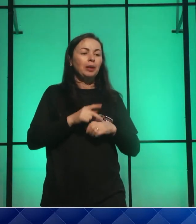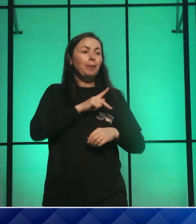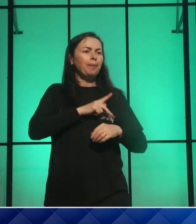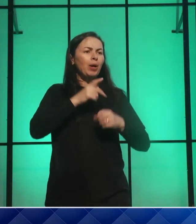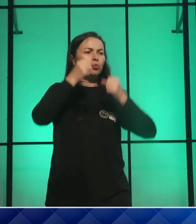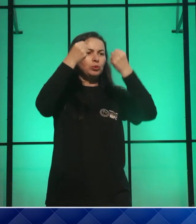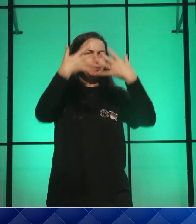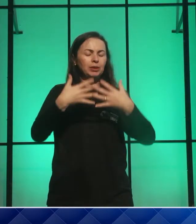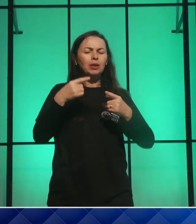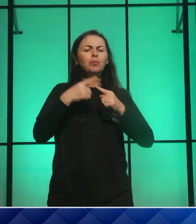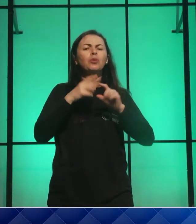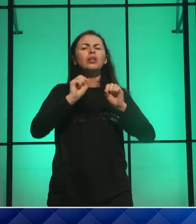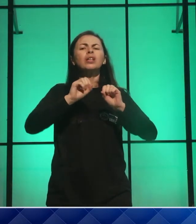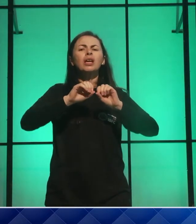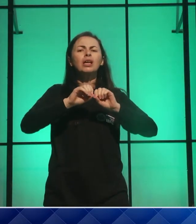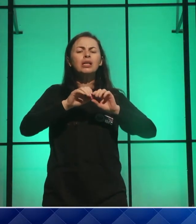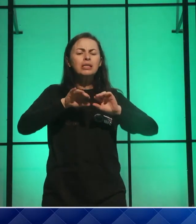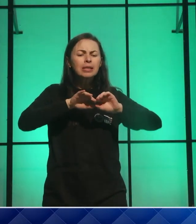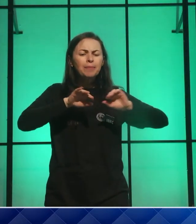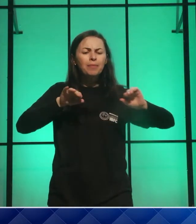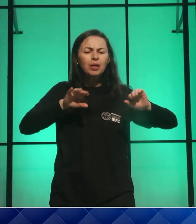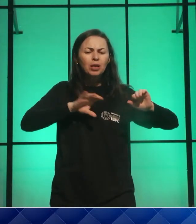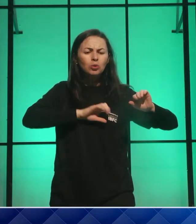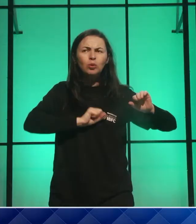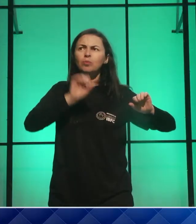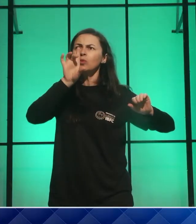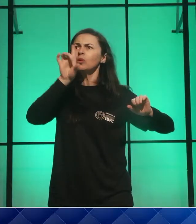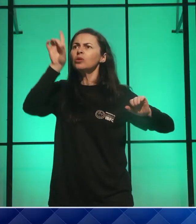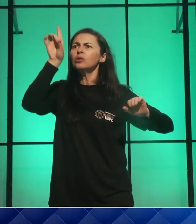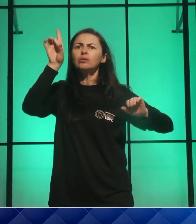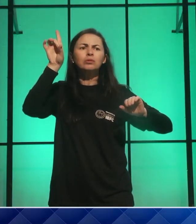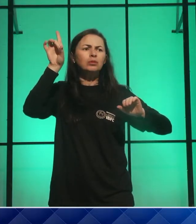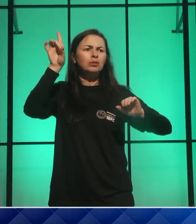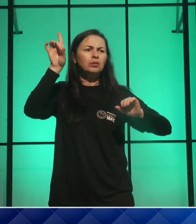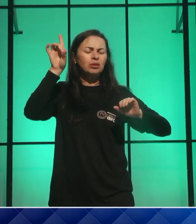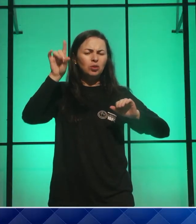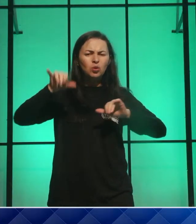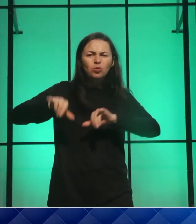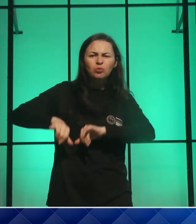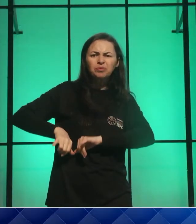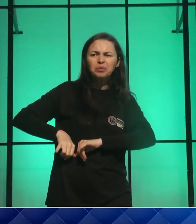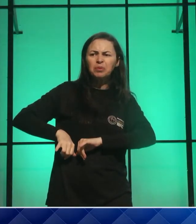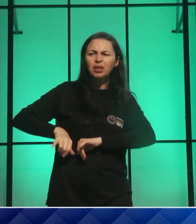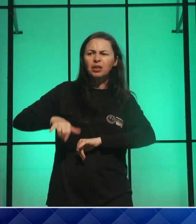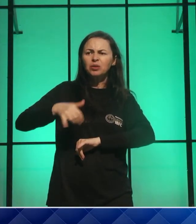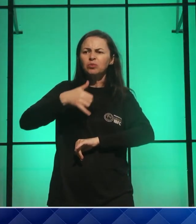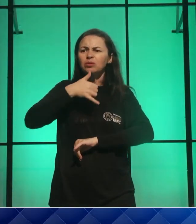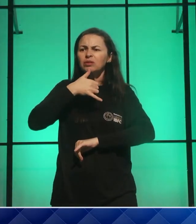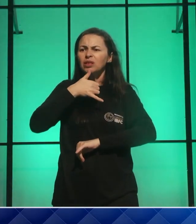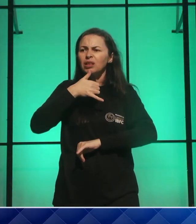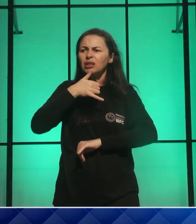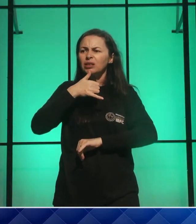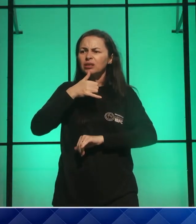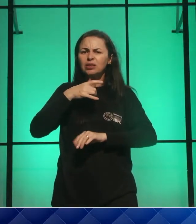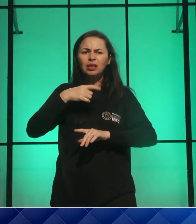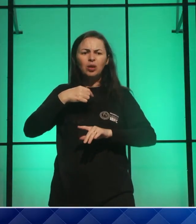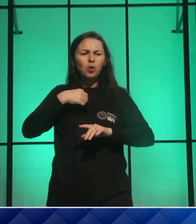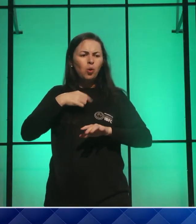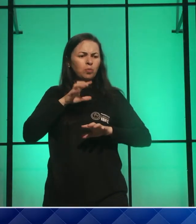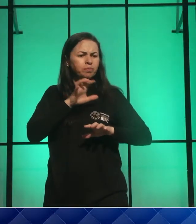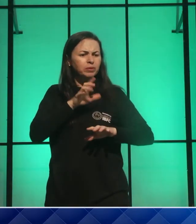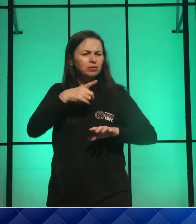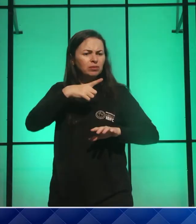Quem nos separará do amor de Cristo? Será tribulação ou angústia, ou perseguição ou